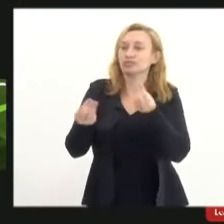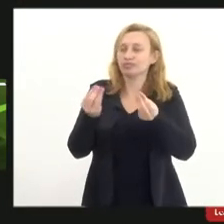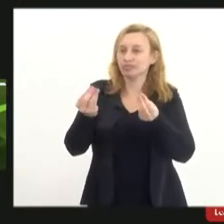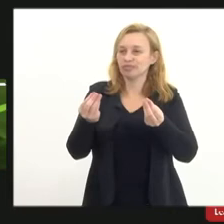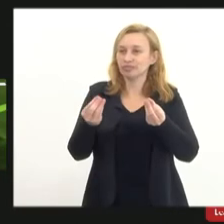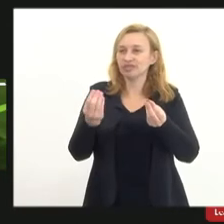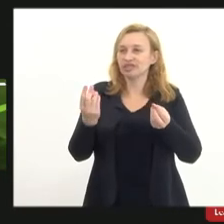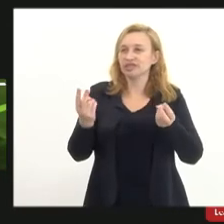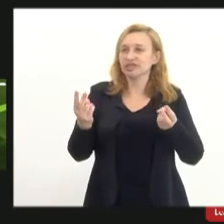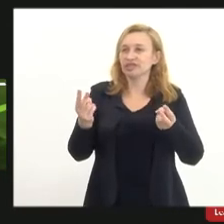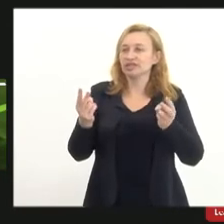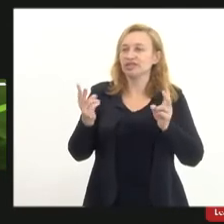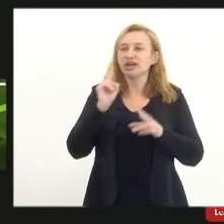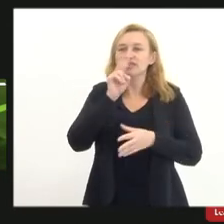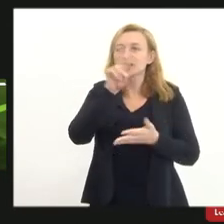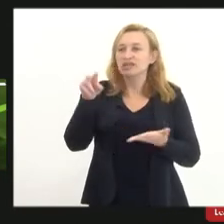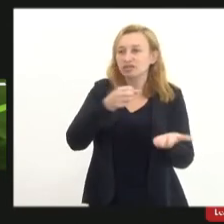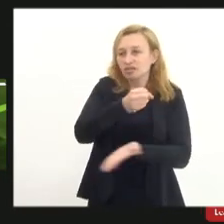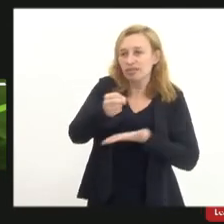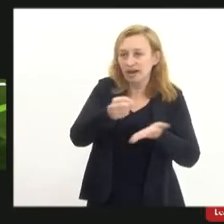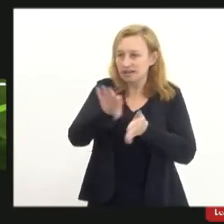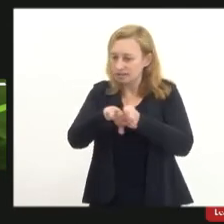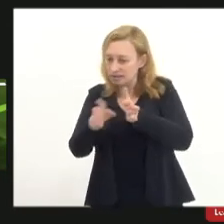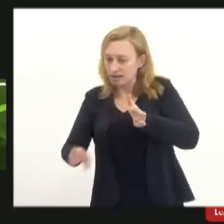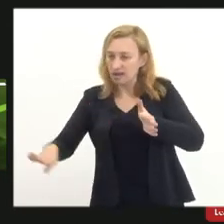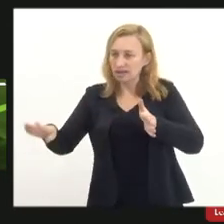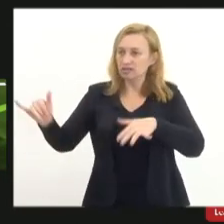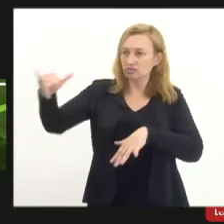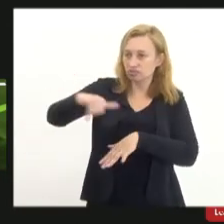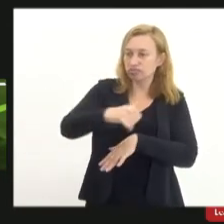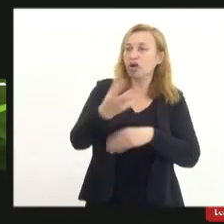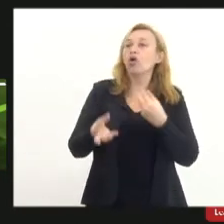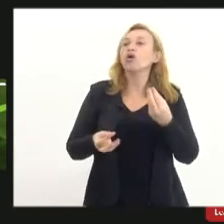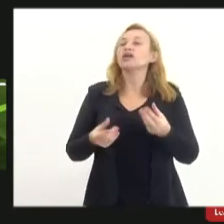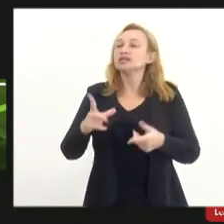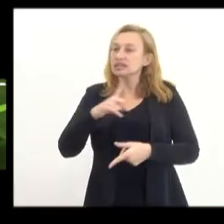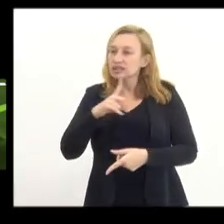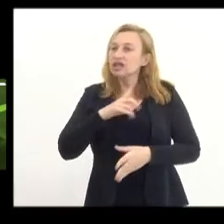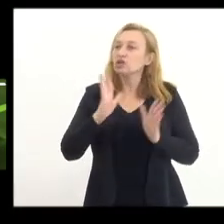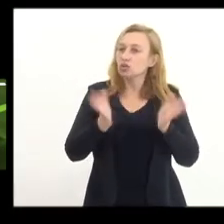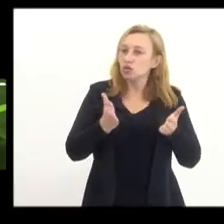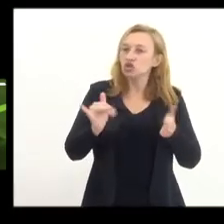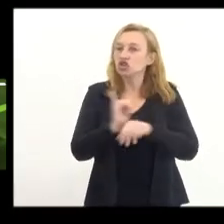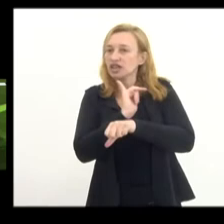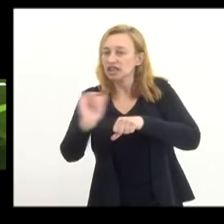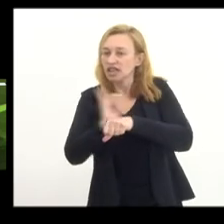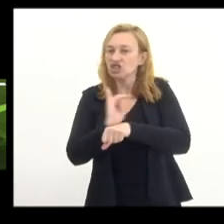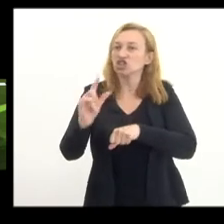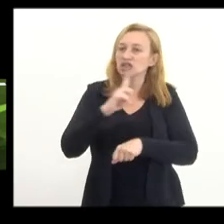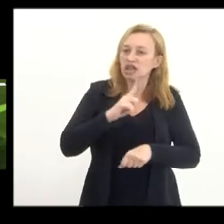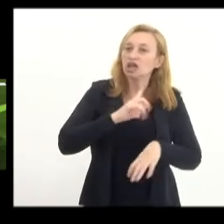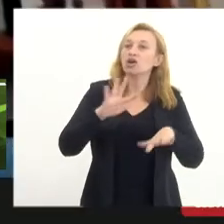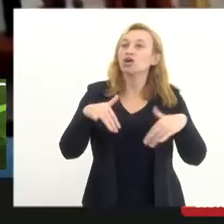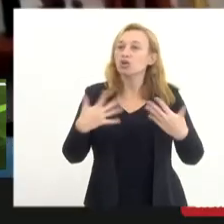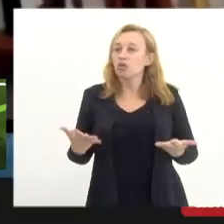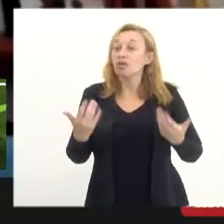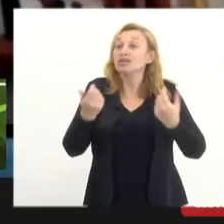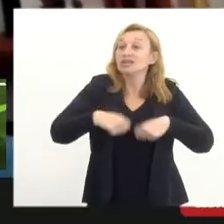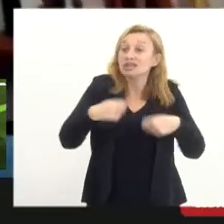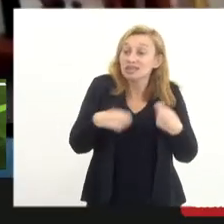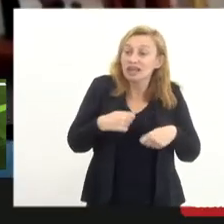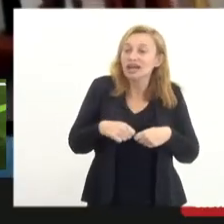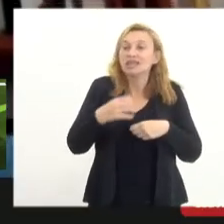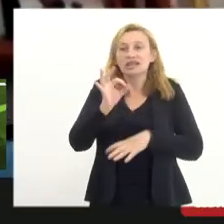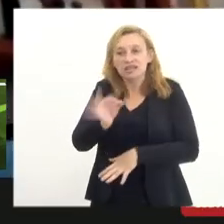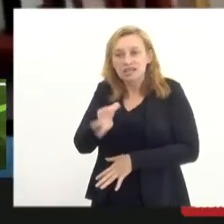ponto de vista de base aérea e marítima, né? Se existe hoje já alguma estratégia, quais seriam as necessidades, e, é